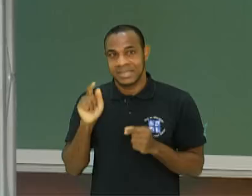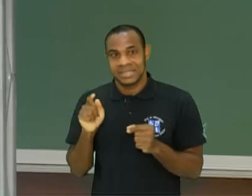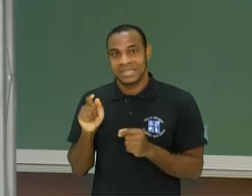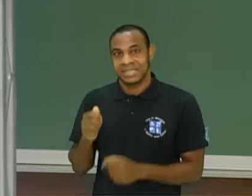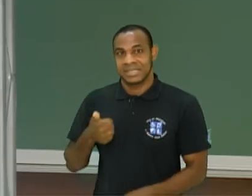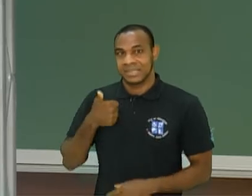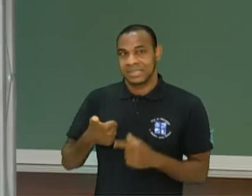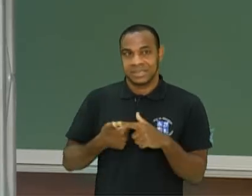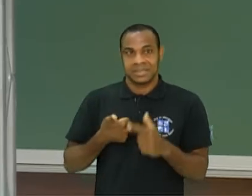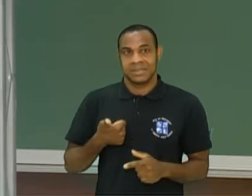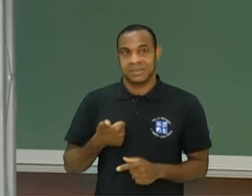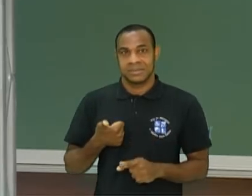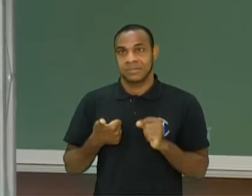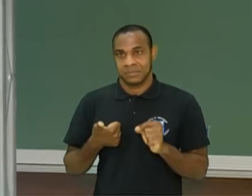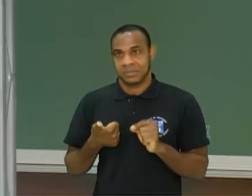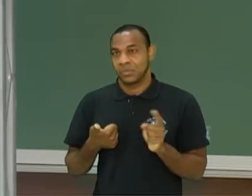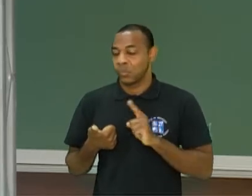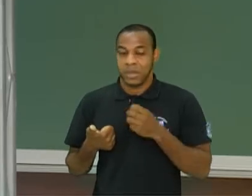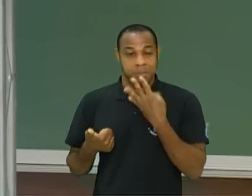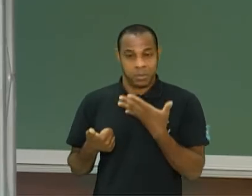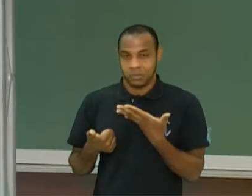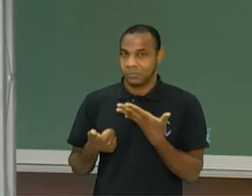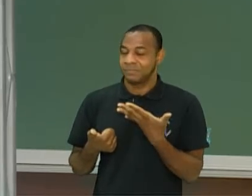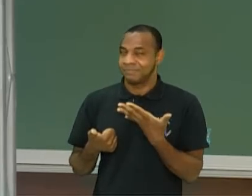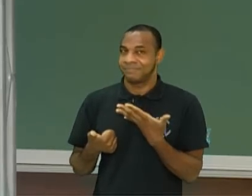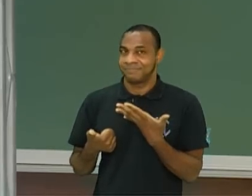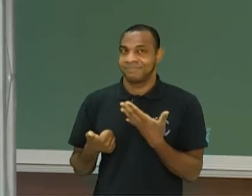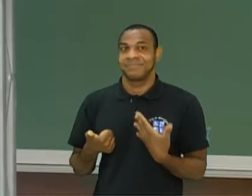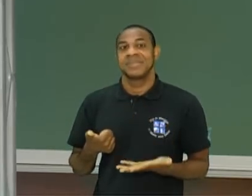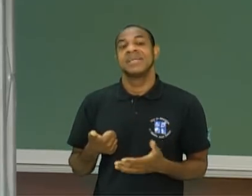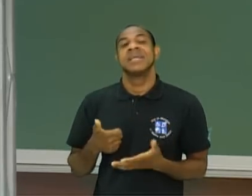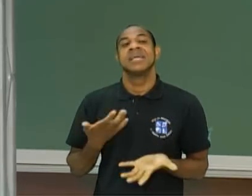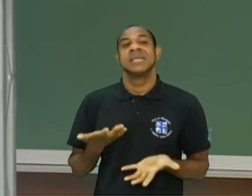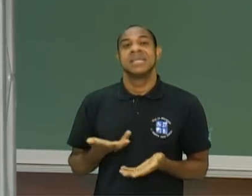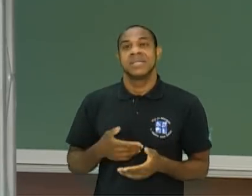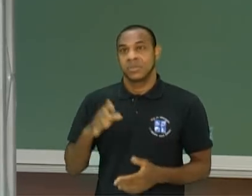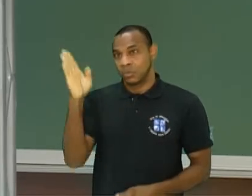sinal é ofensivo, não é legal. E no Brasil ele